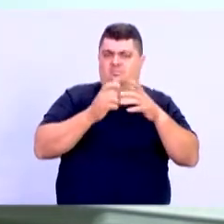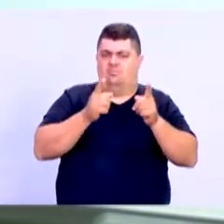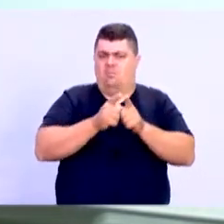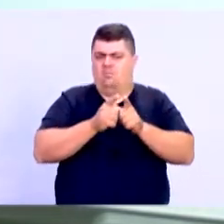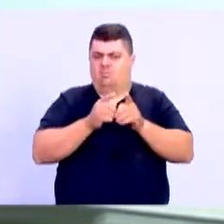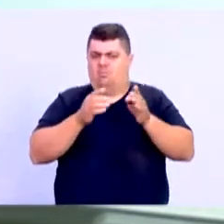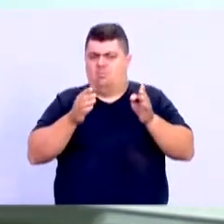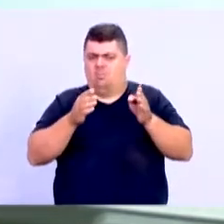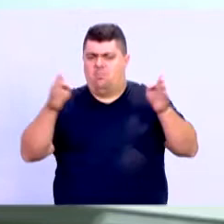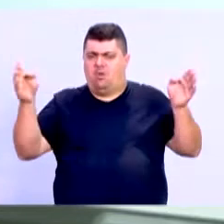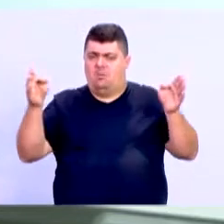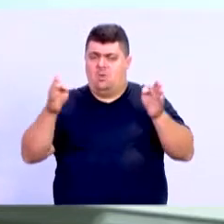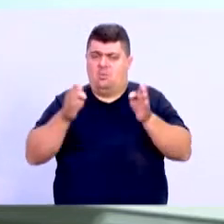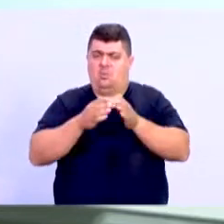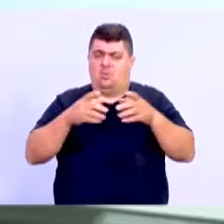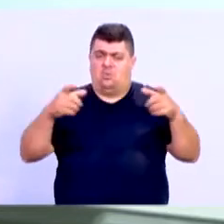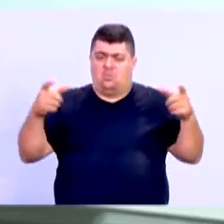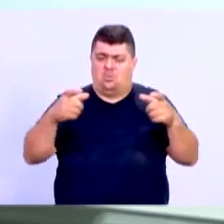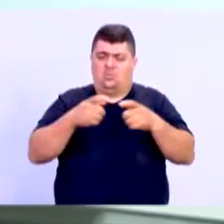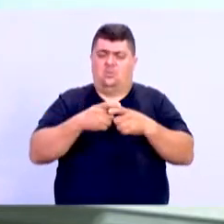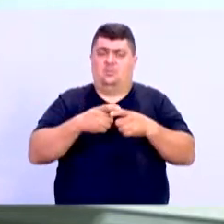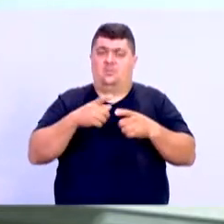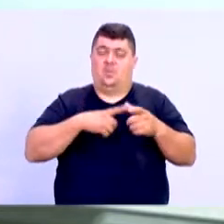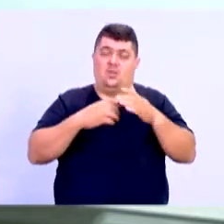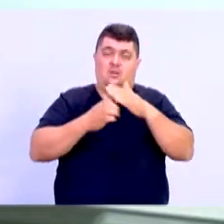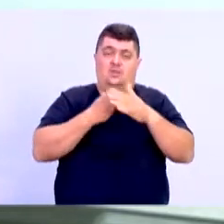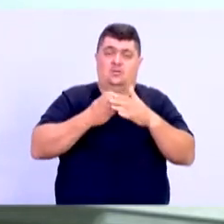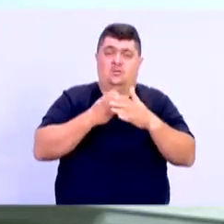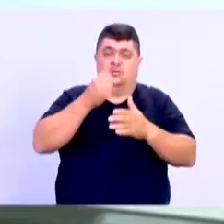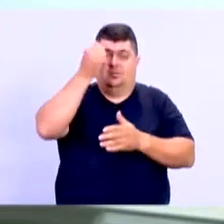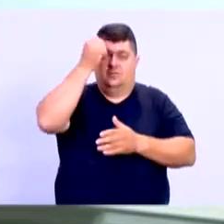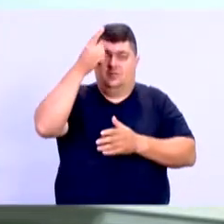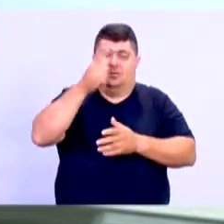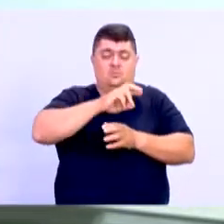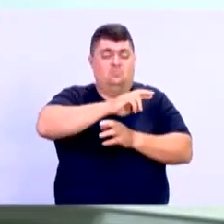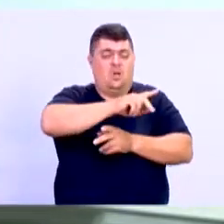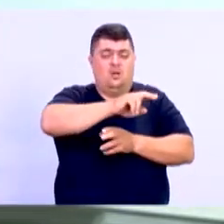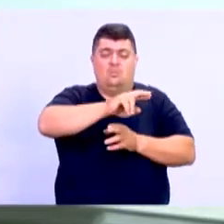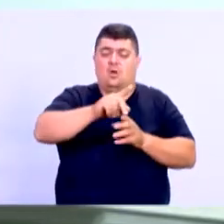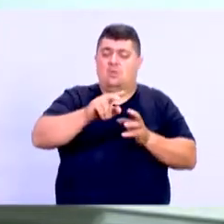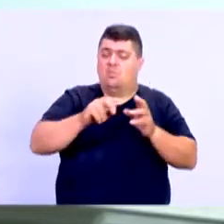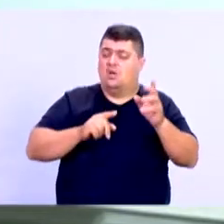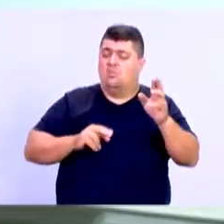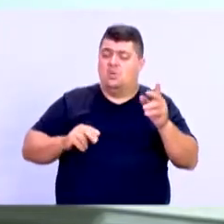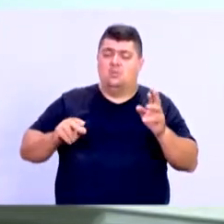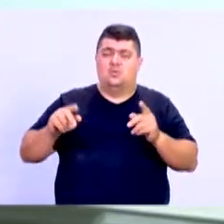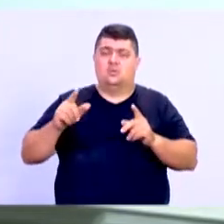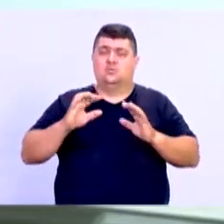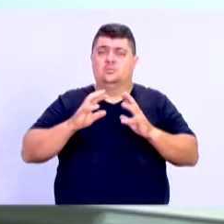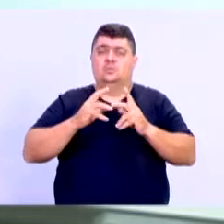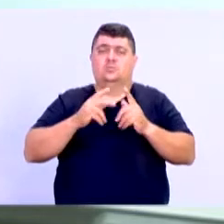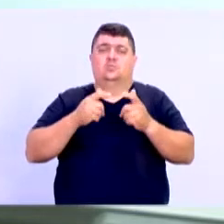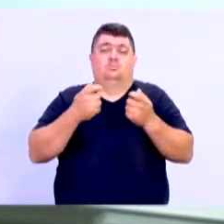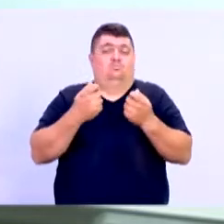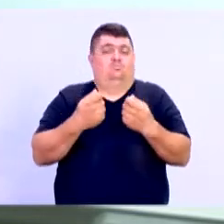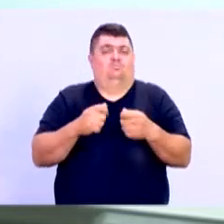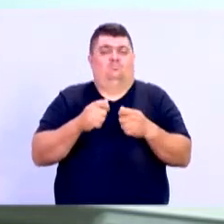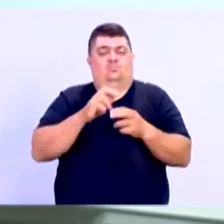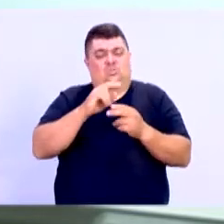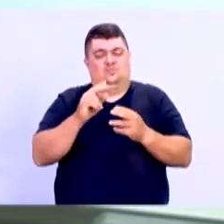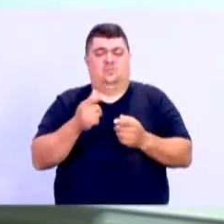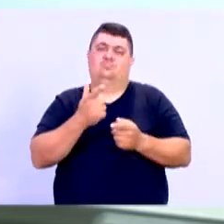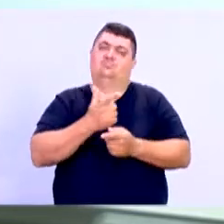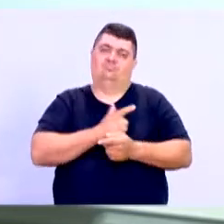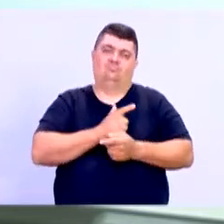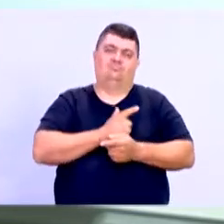pequenas, médias e de grande porte. Temos empresas com culturas diferenciadas. Todas essas